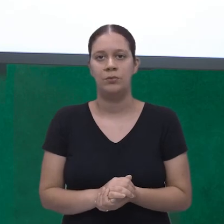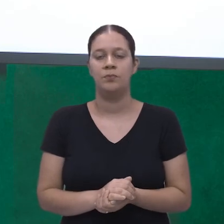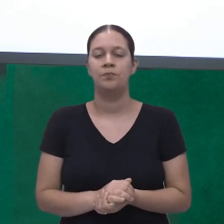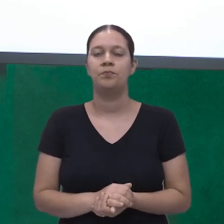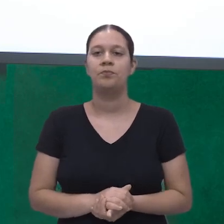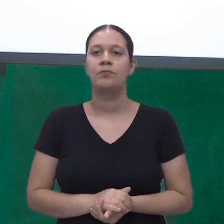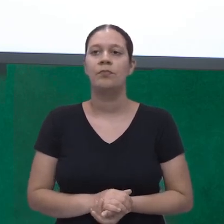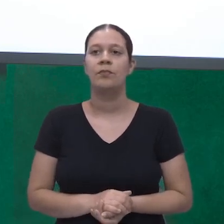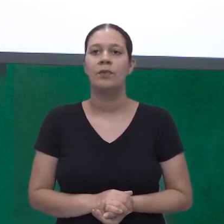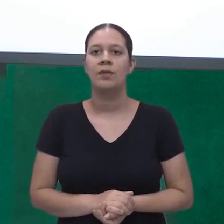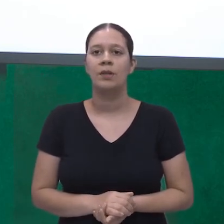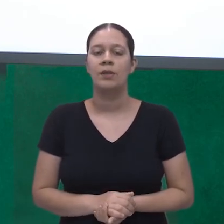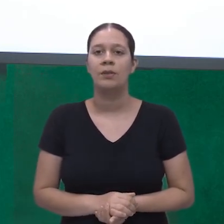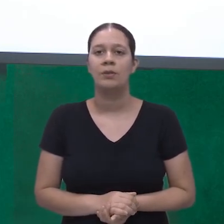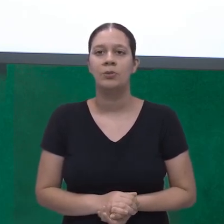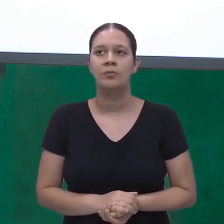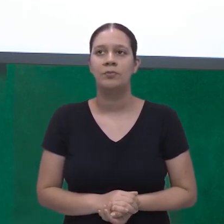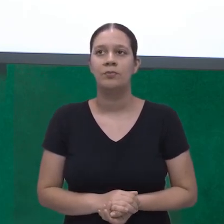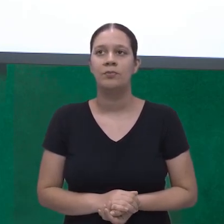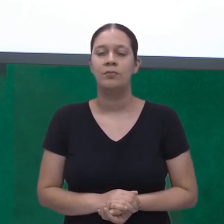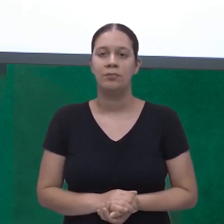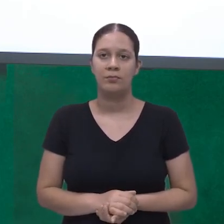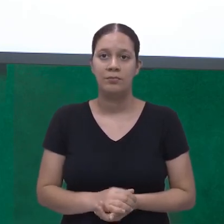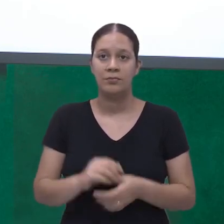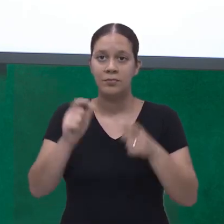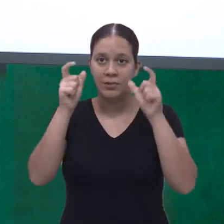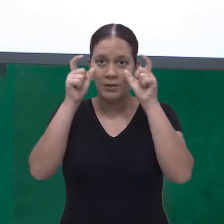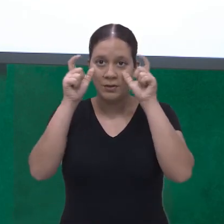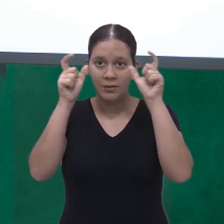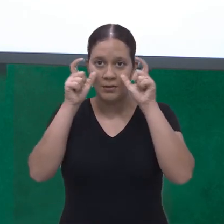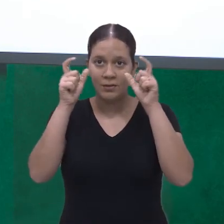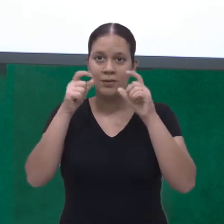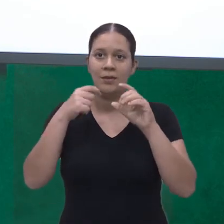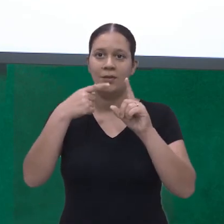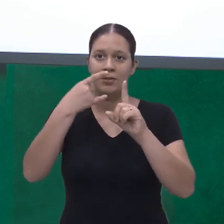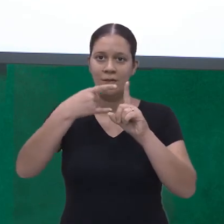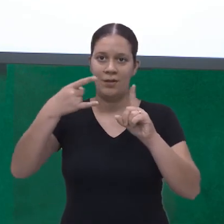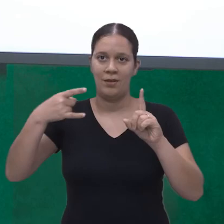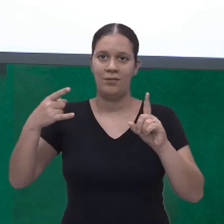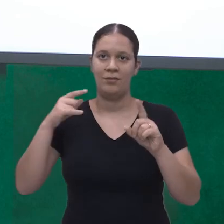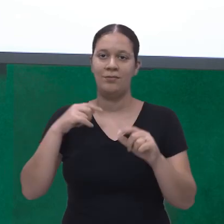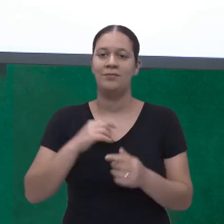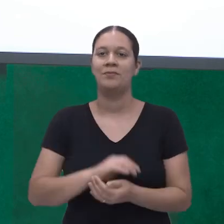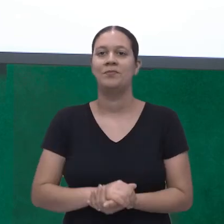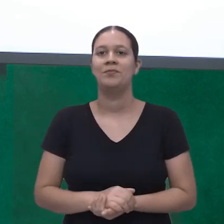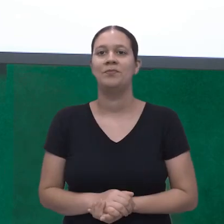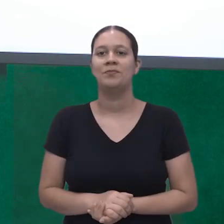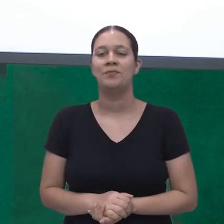cloreto de sódio. Fica ligado nas nossas próximas lives. Até lá!